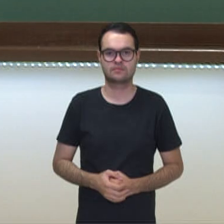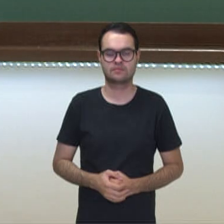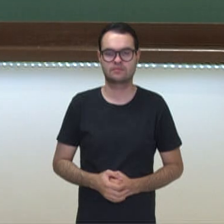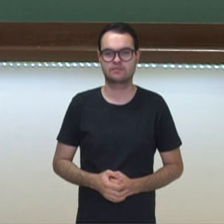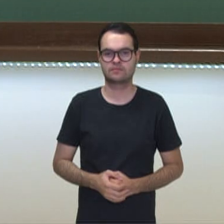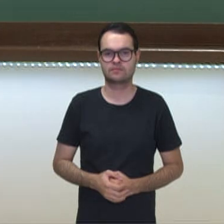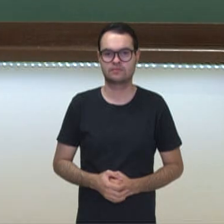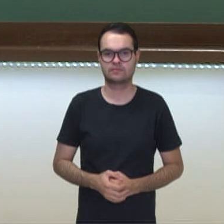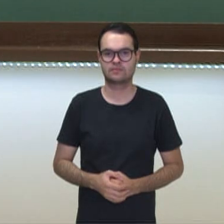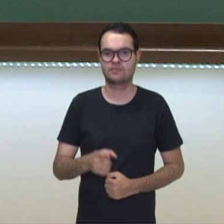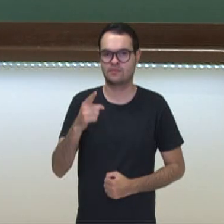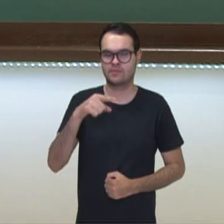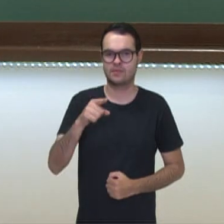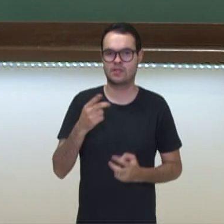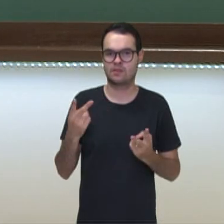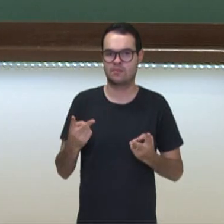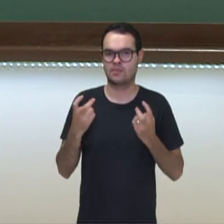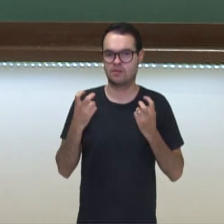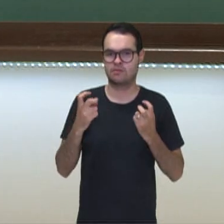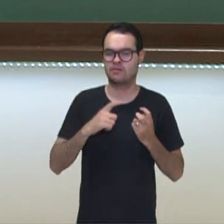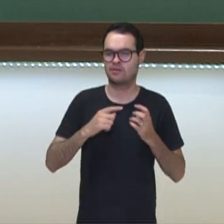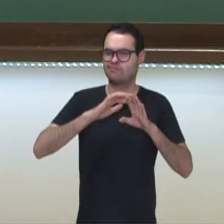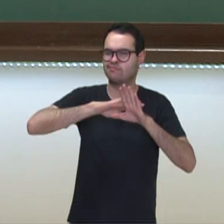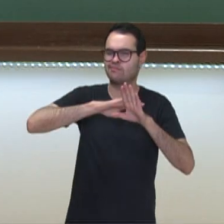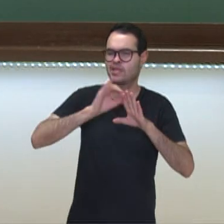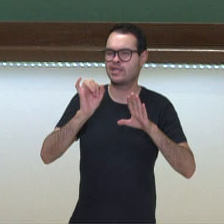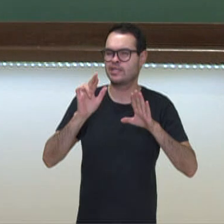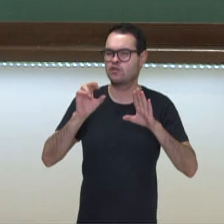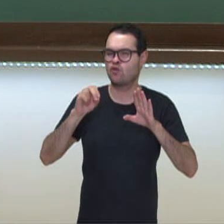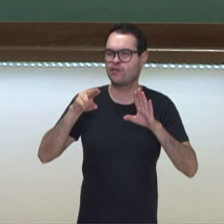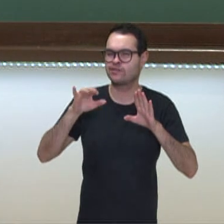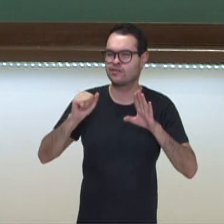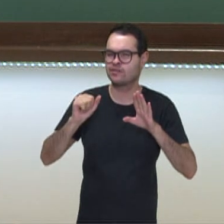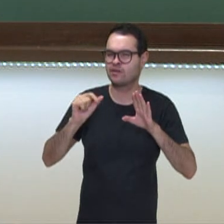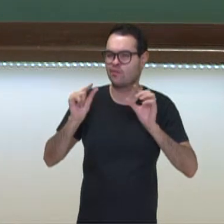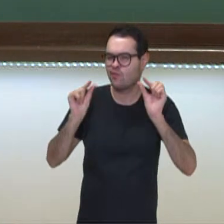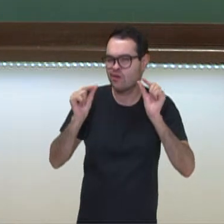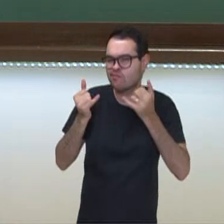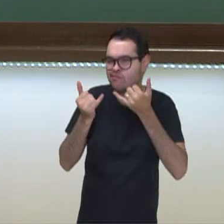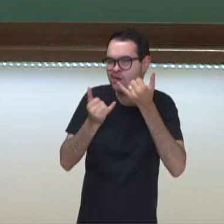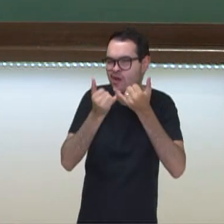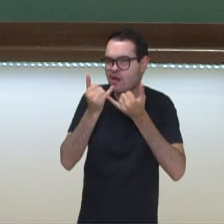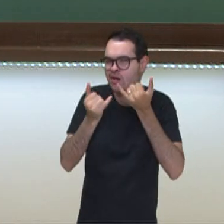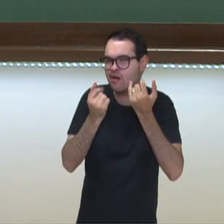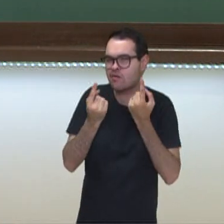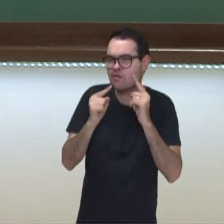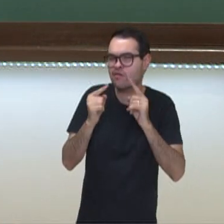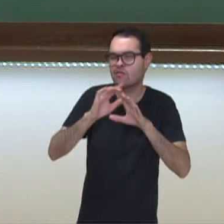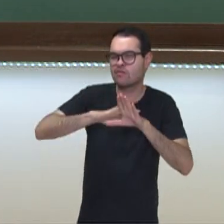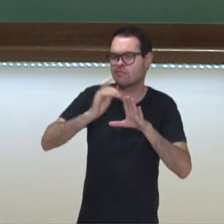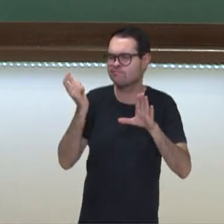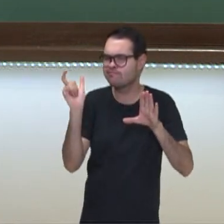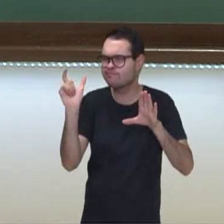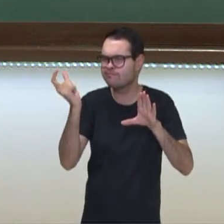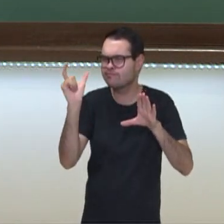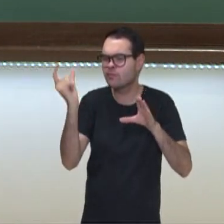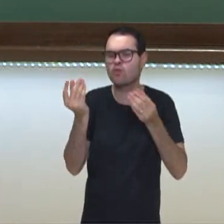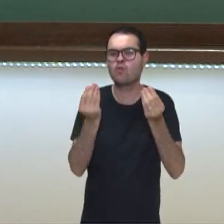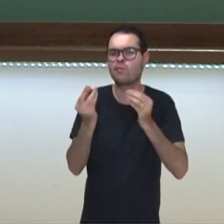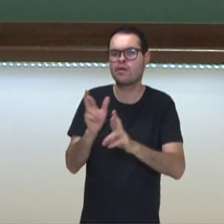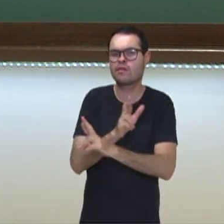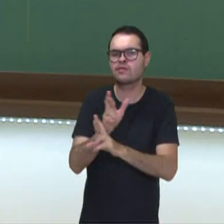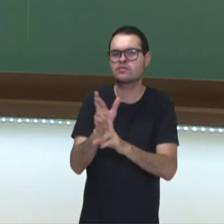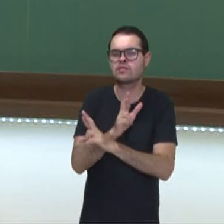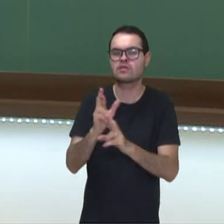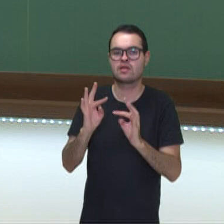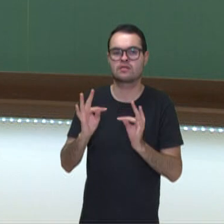E daí, minha gente, vocês perceberam a ironia fina, um certo humor, uma brincadeira como a gente se relaciona com a tecnologia?